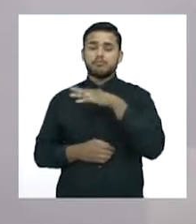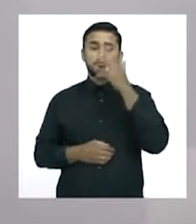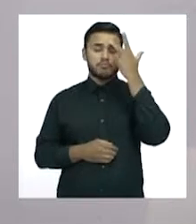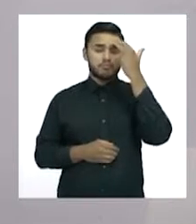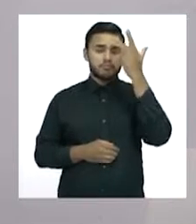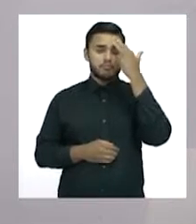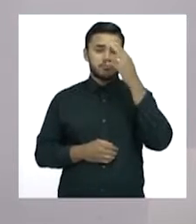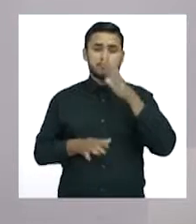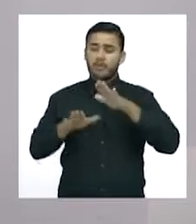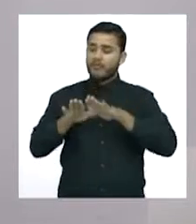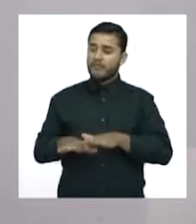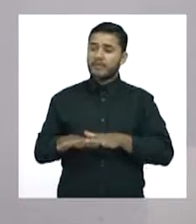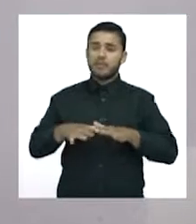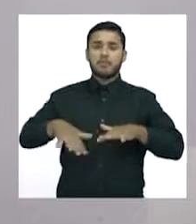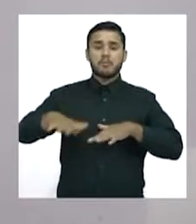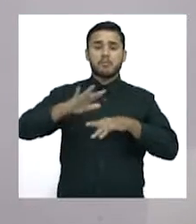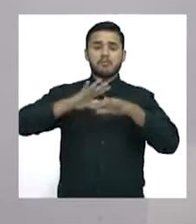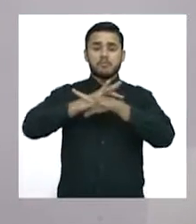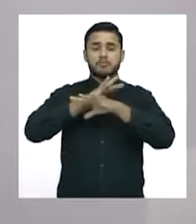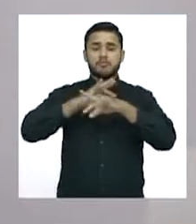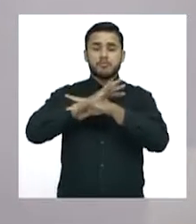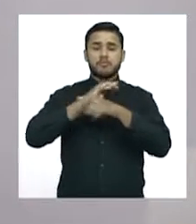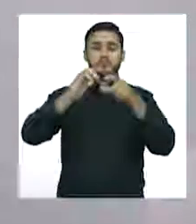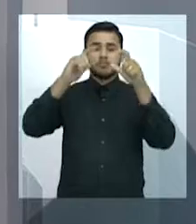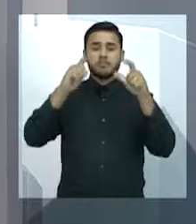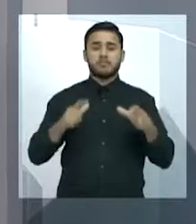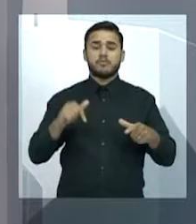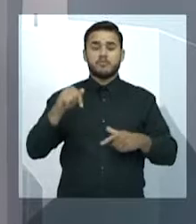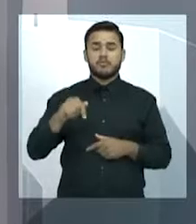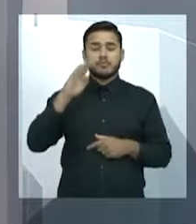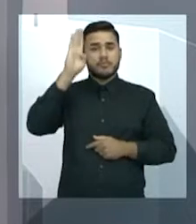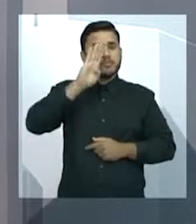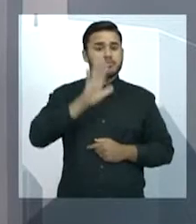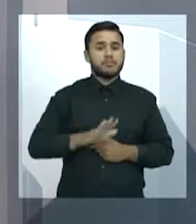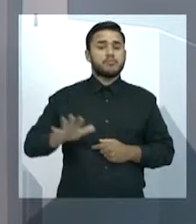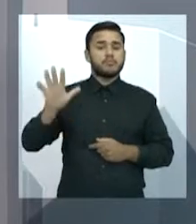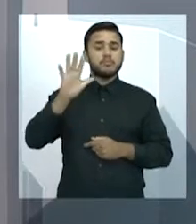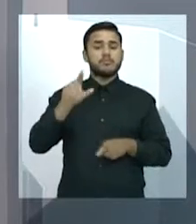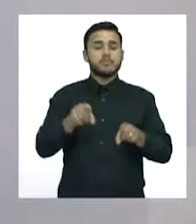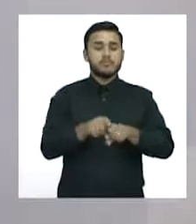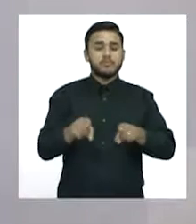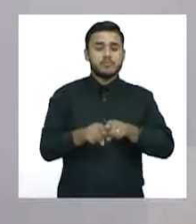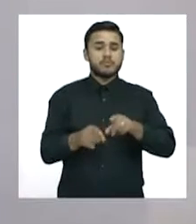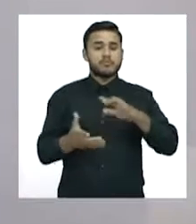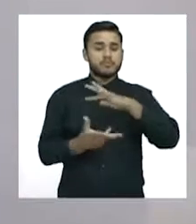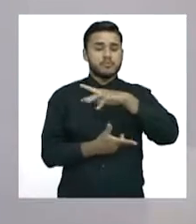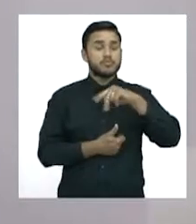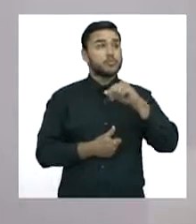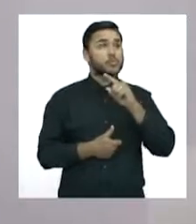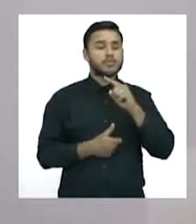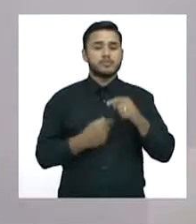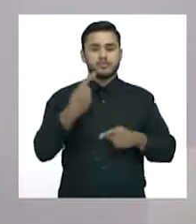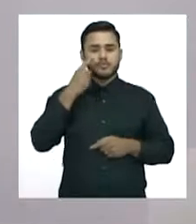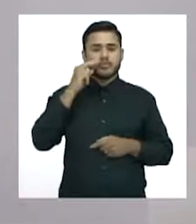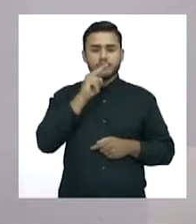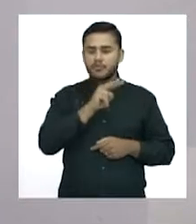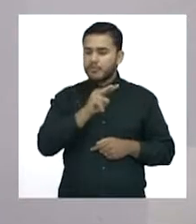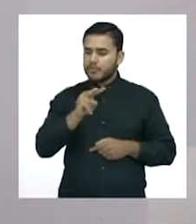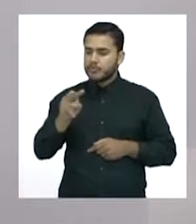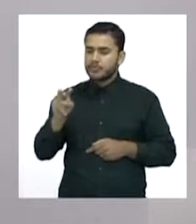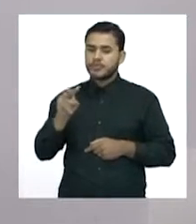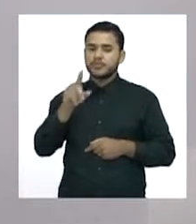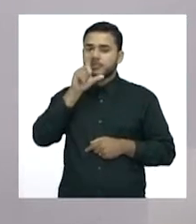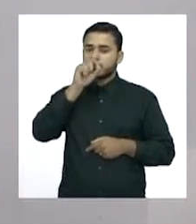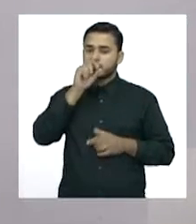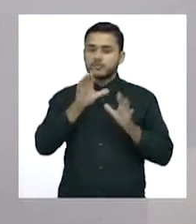Então, isso é uma realidade. Então, você vai não só no Brasil, mas em diversas cidades do mundo todo, é muito comum que você encontre esses animais em